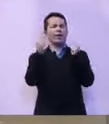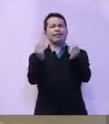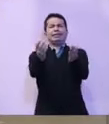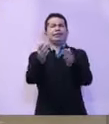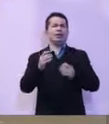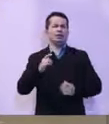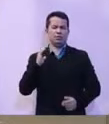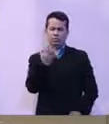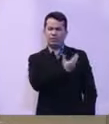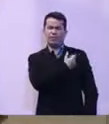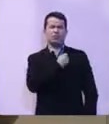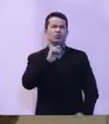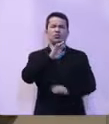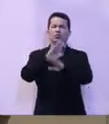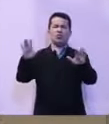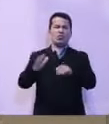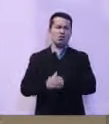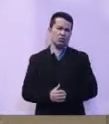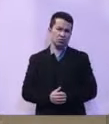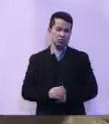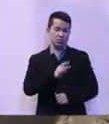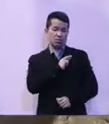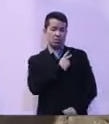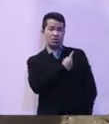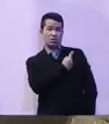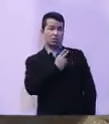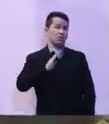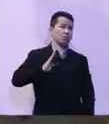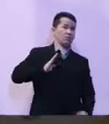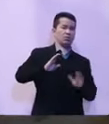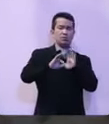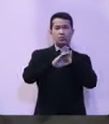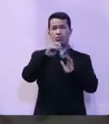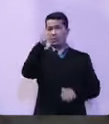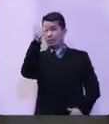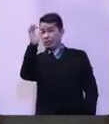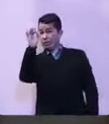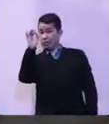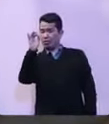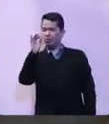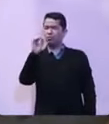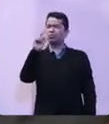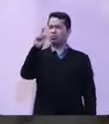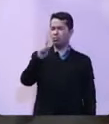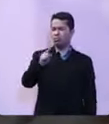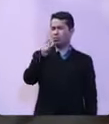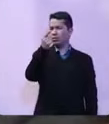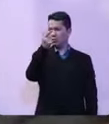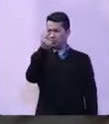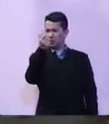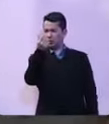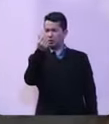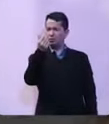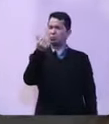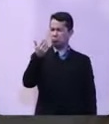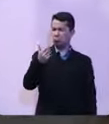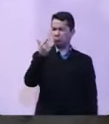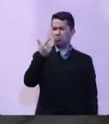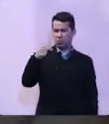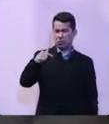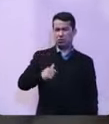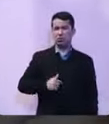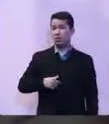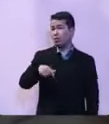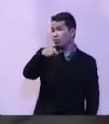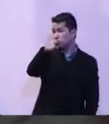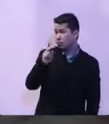10, versículos 26 e 27 vai dizer assim: pois se continuamos a pecar de propósito, depois de